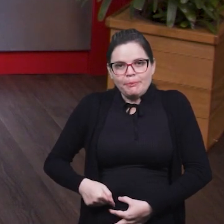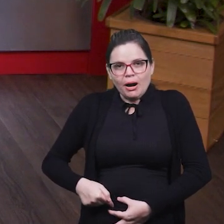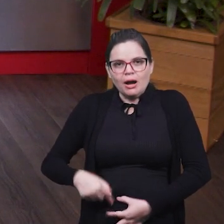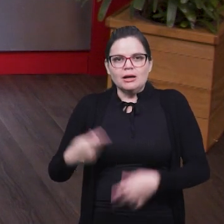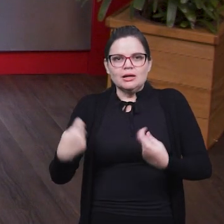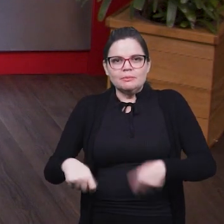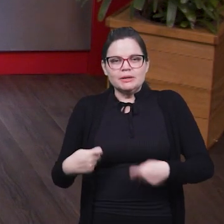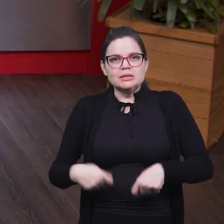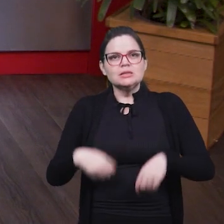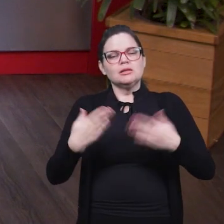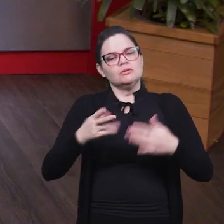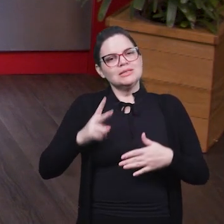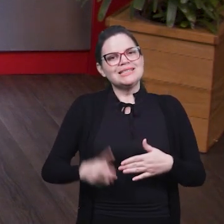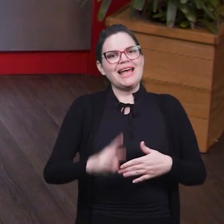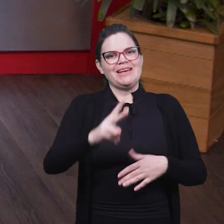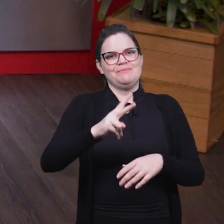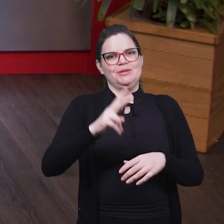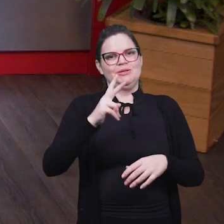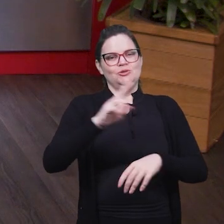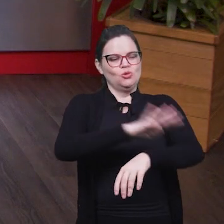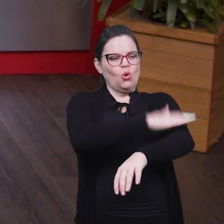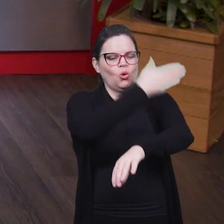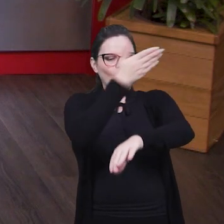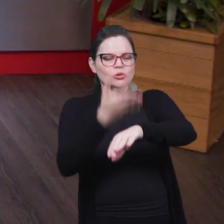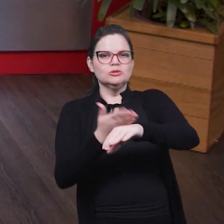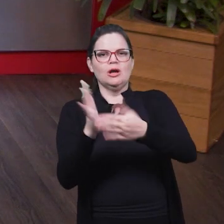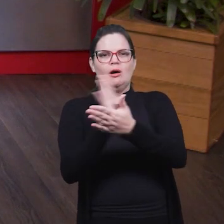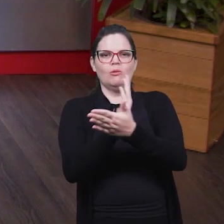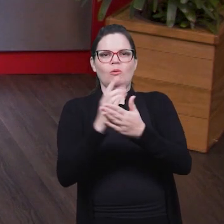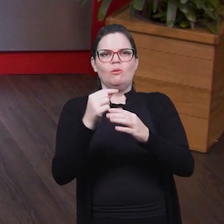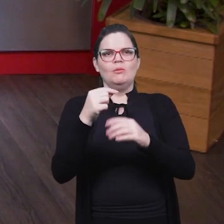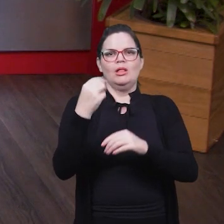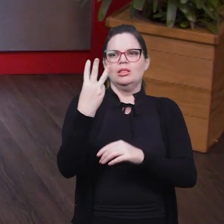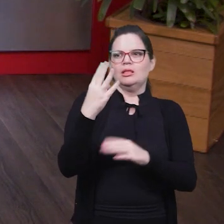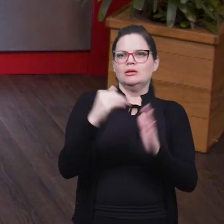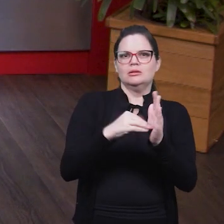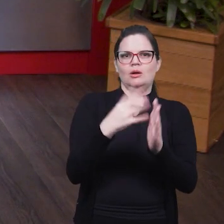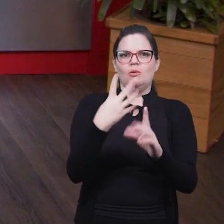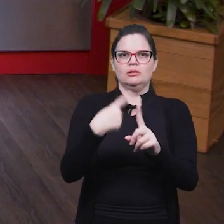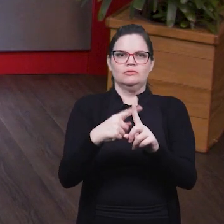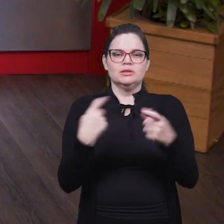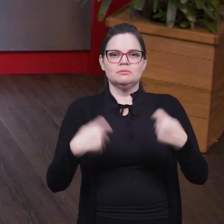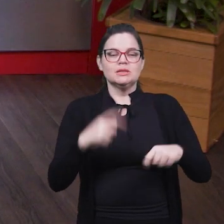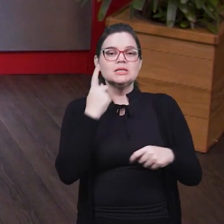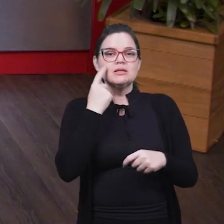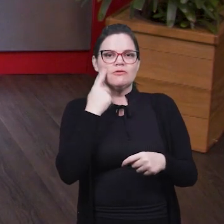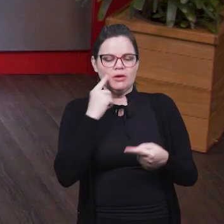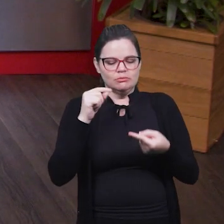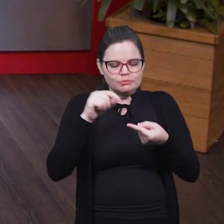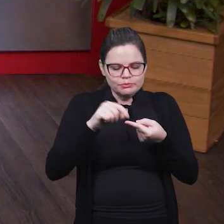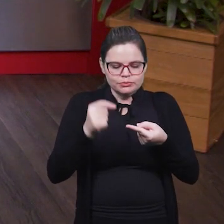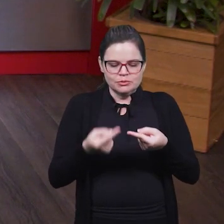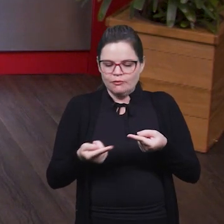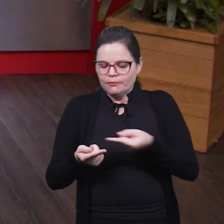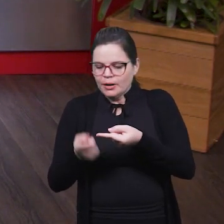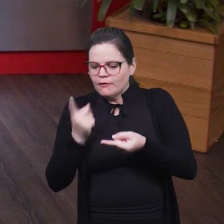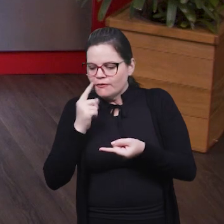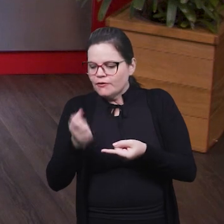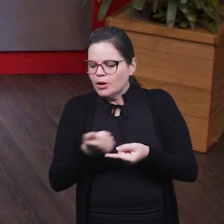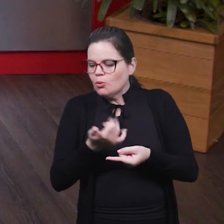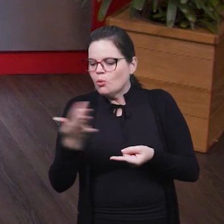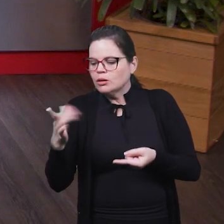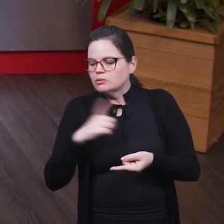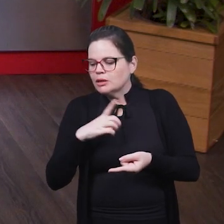medi-las em diferentes momentos do dia. Normalmente, isso é individualizado para cada paciente conforme as